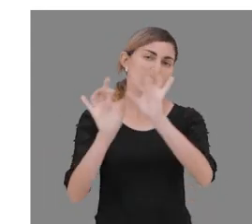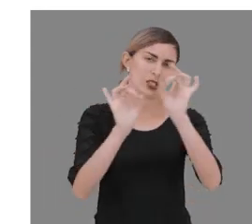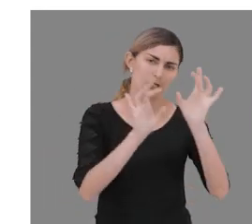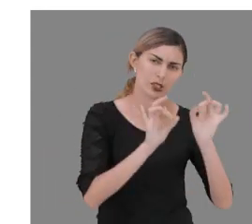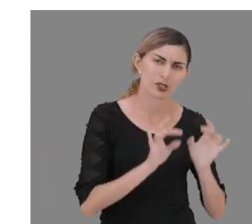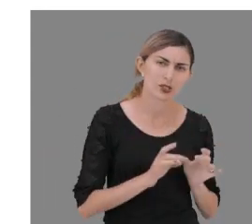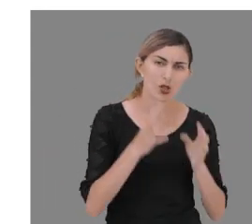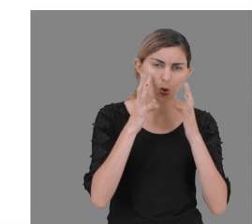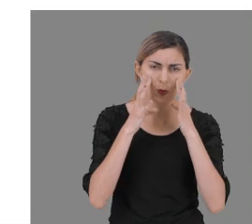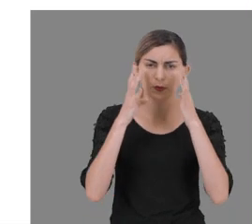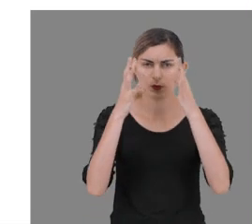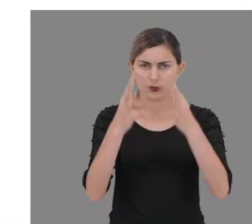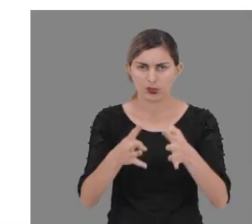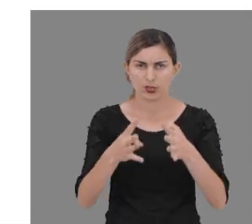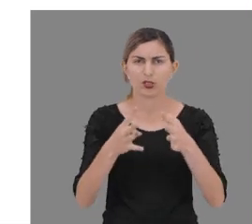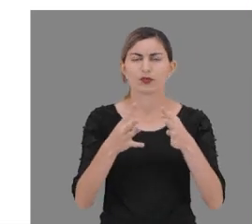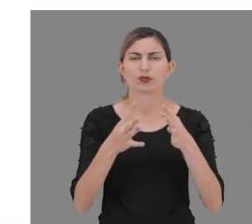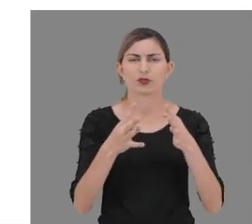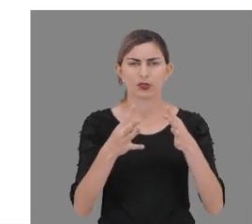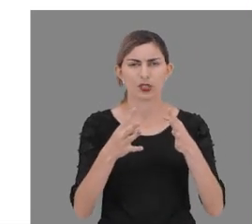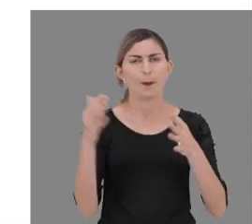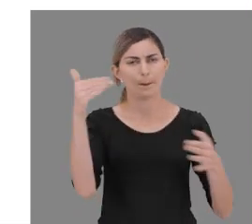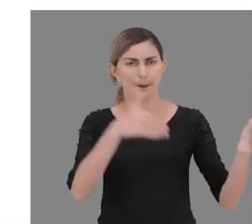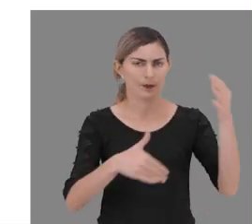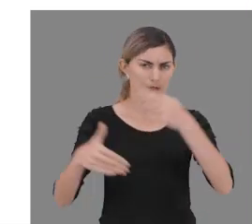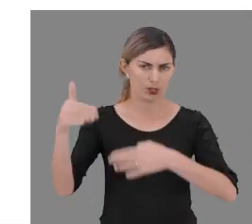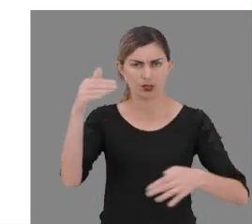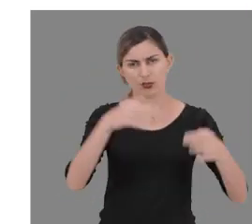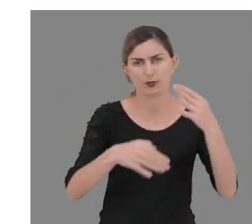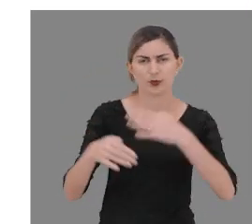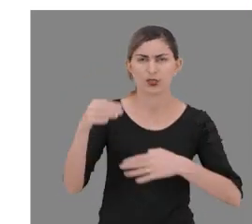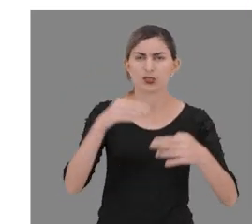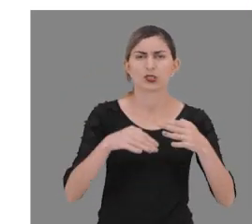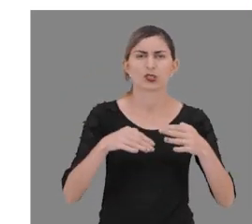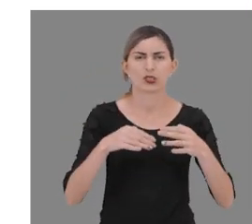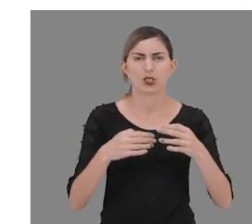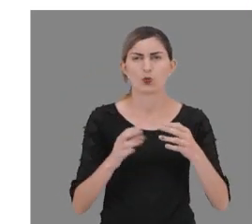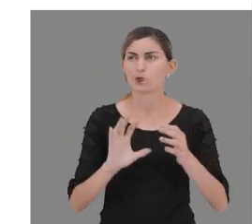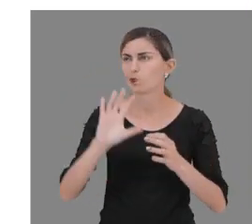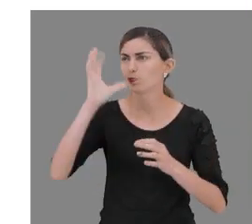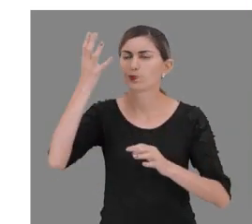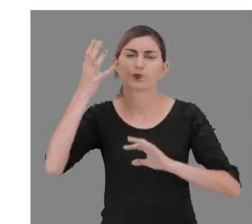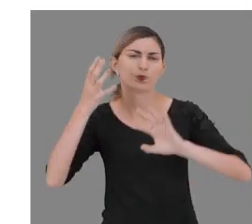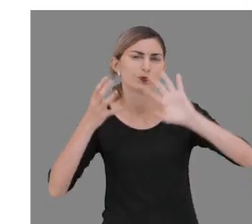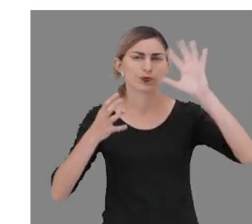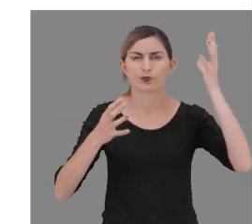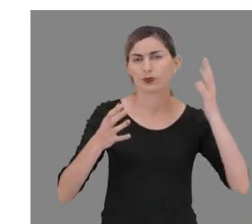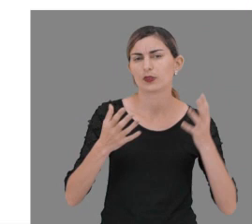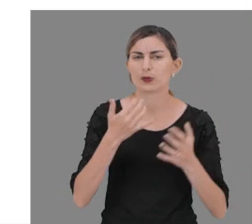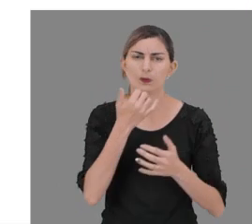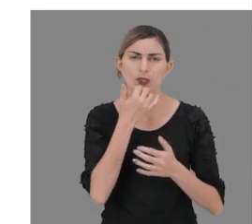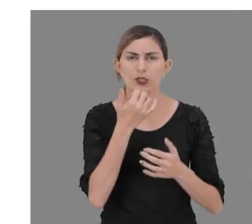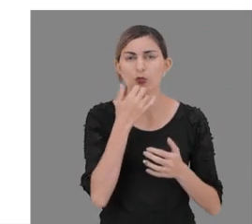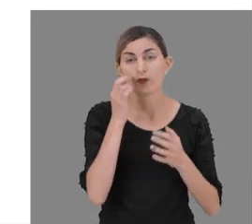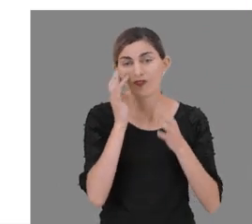a entidade venda. Observe que a participação e a